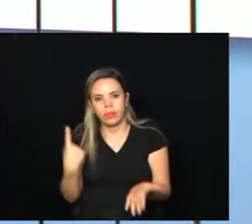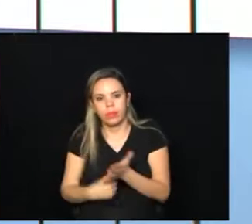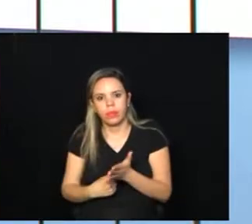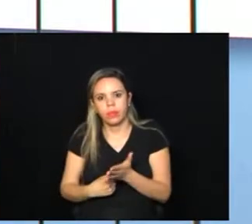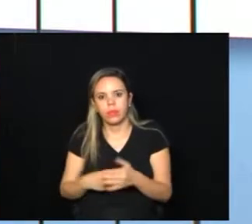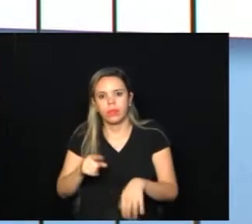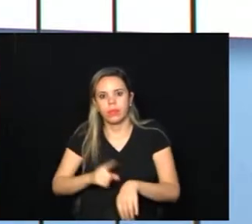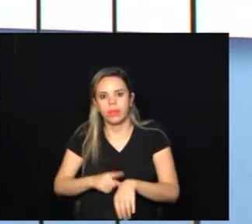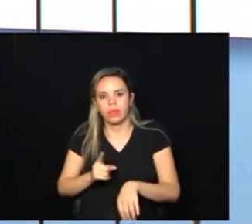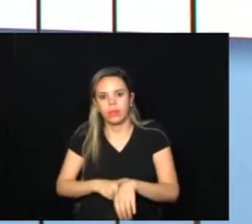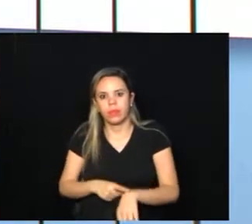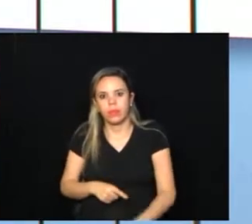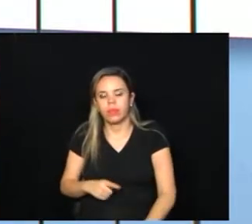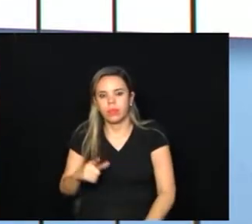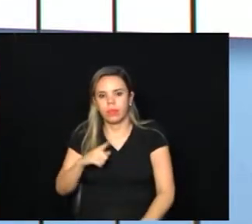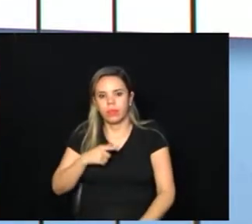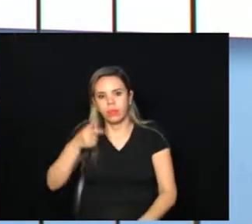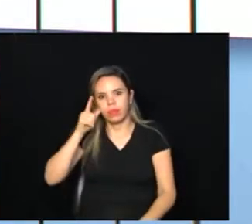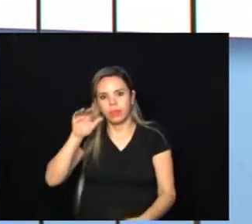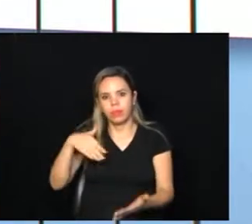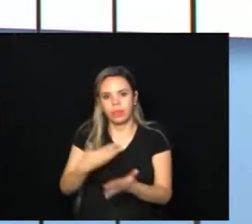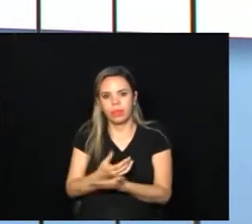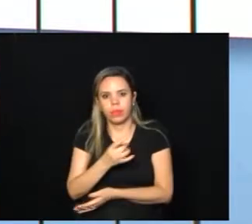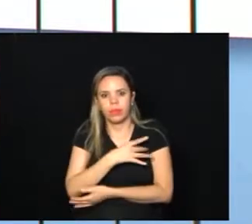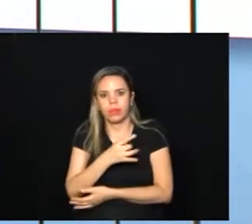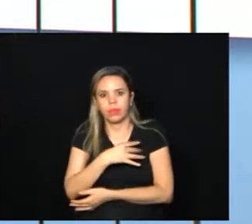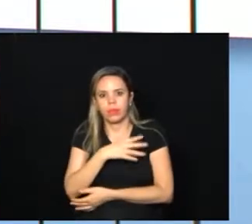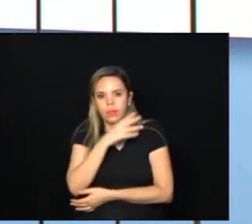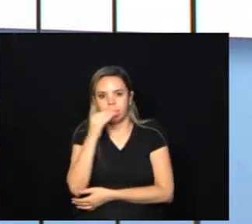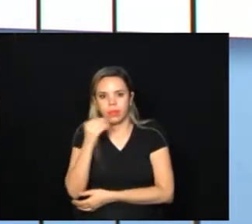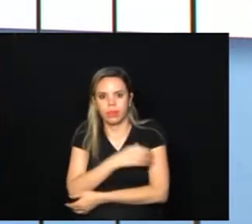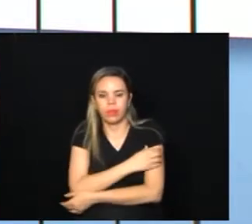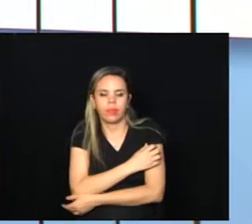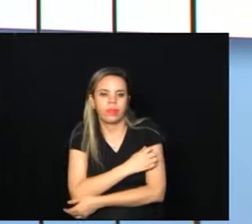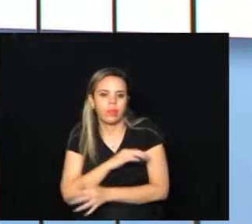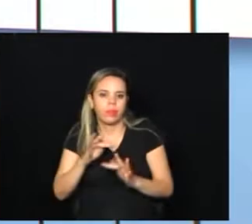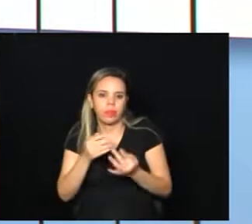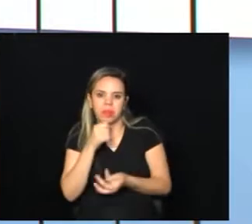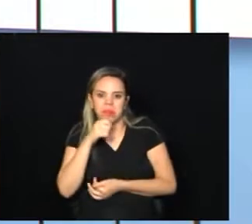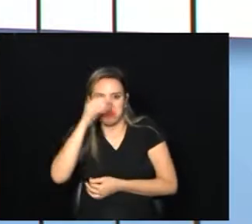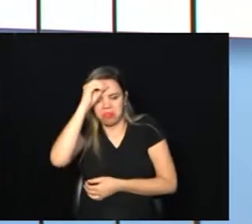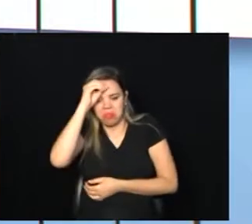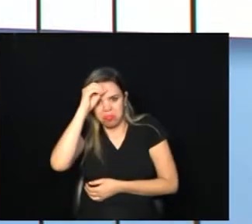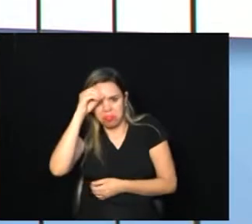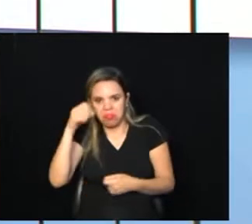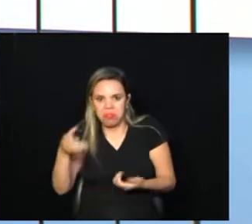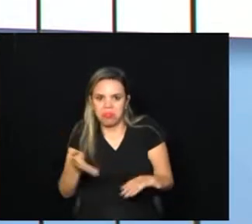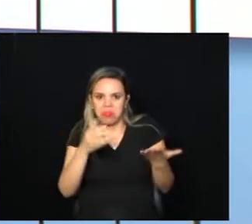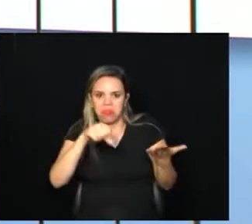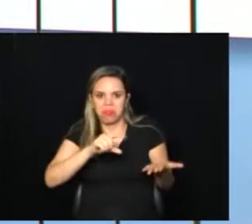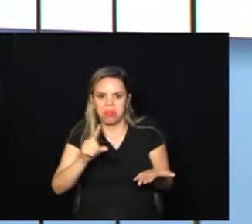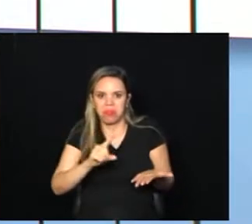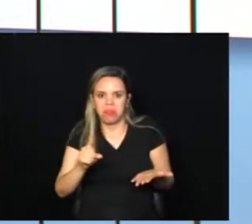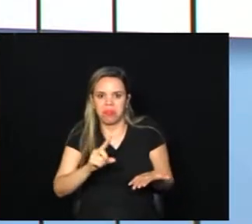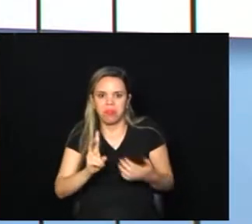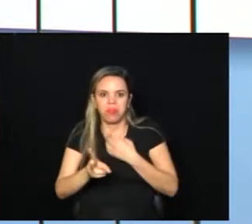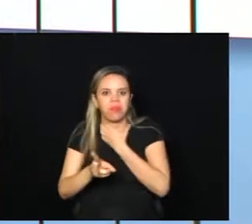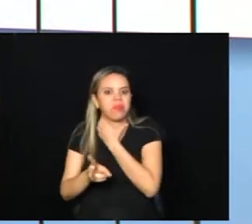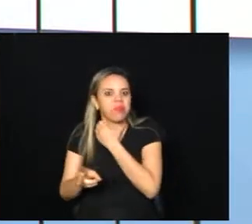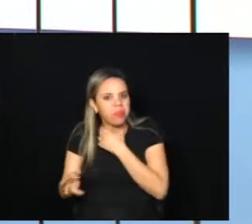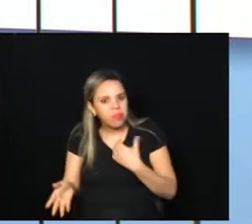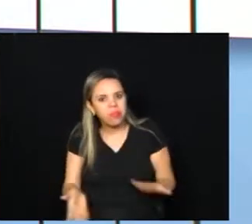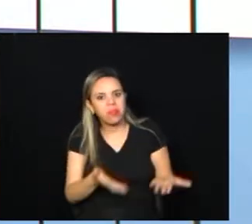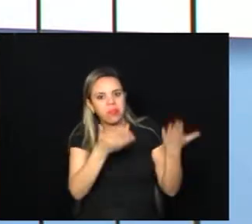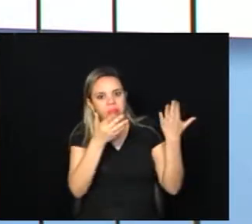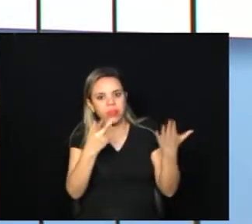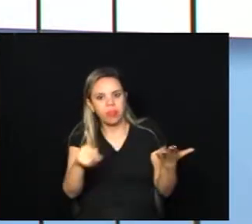o horário, a gente teve ontem até o medo de alguns adolescentes que tinham agendado, os pais não sabiam se deveriam levar ou não. Continue levando